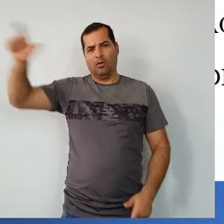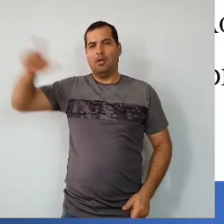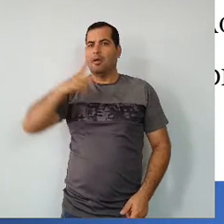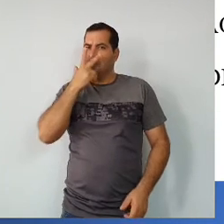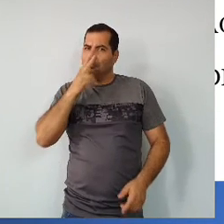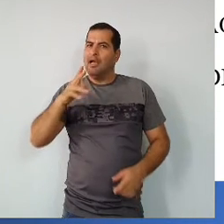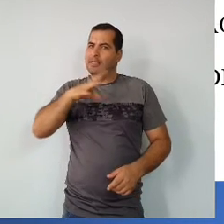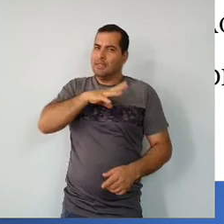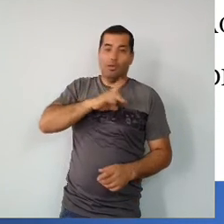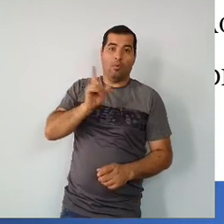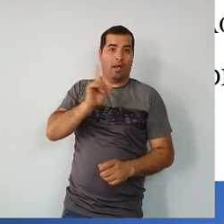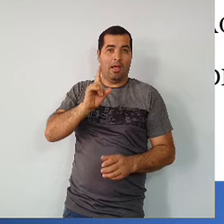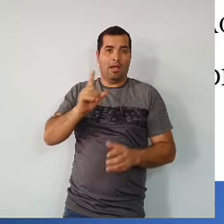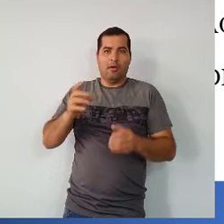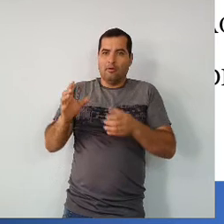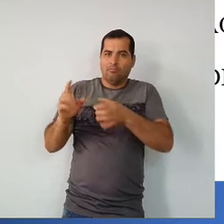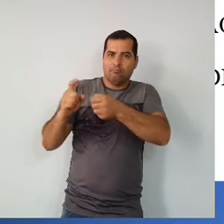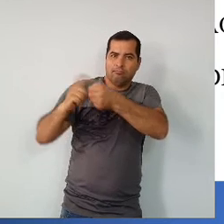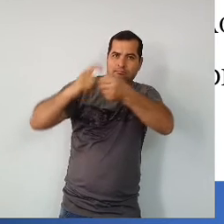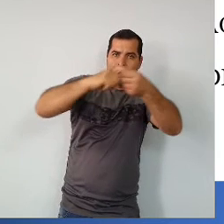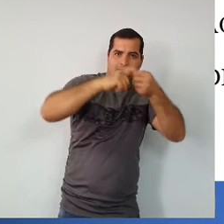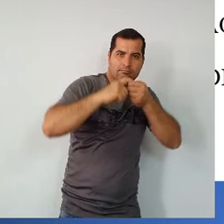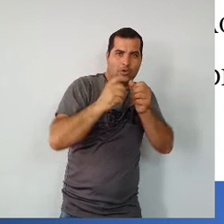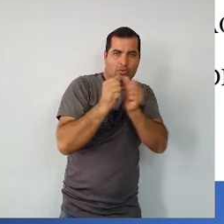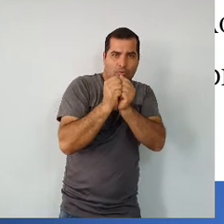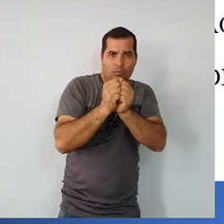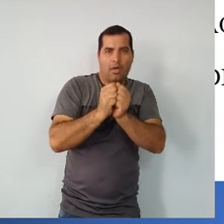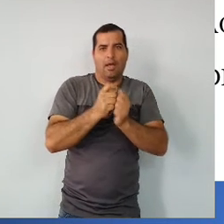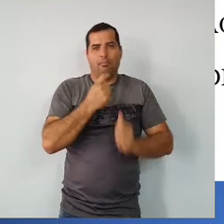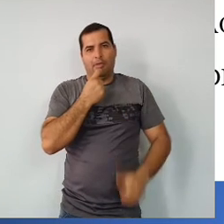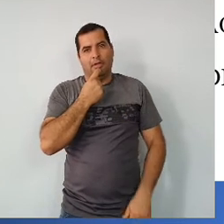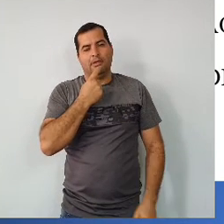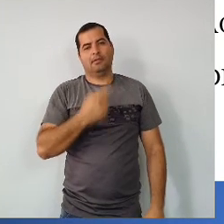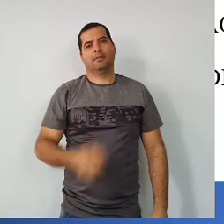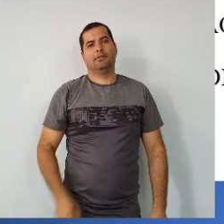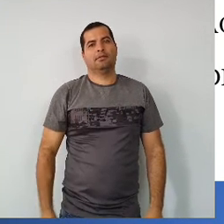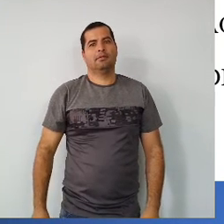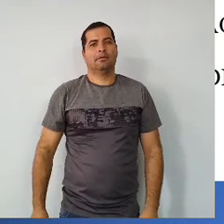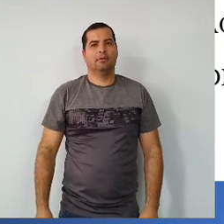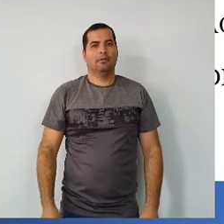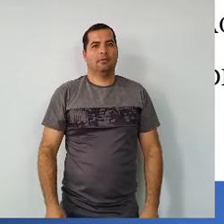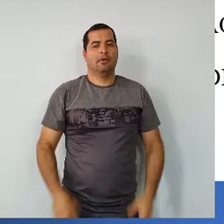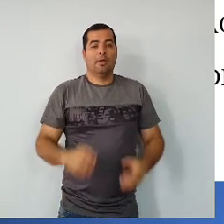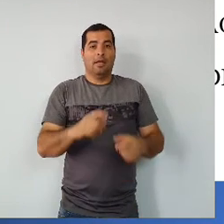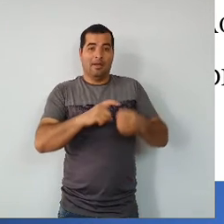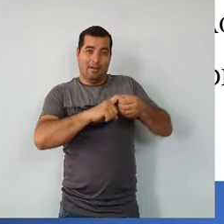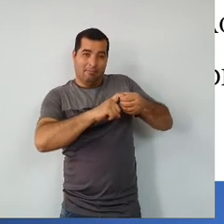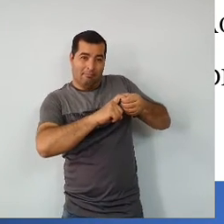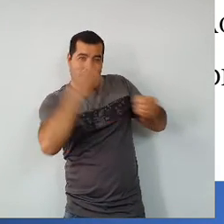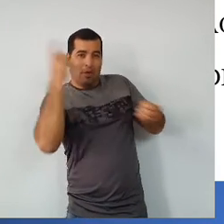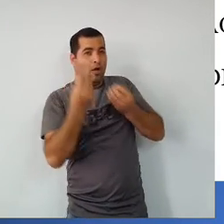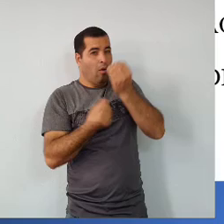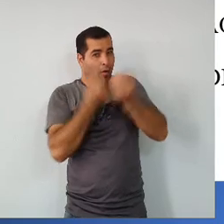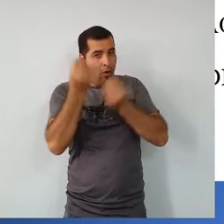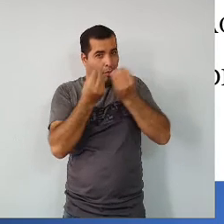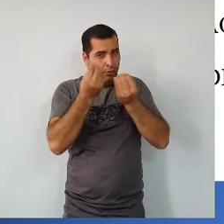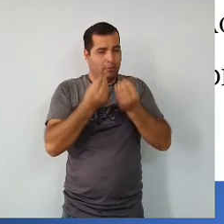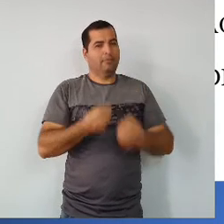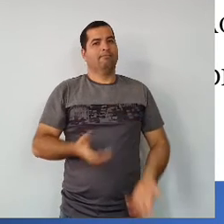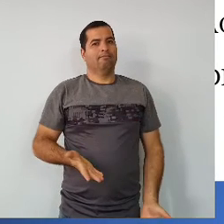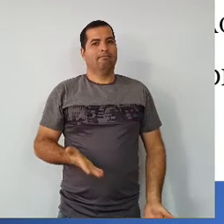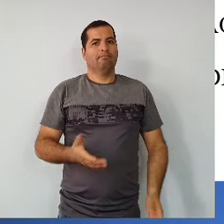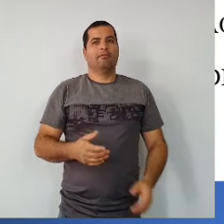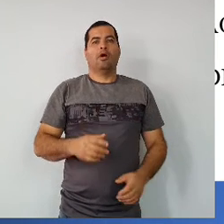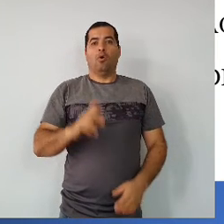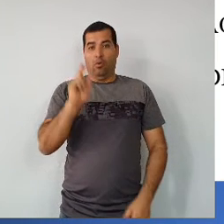Parece ser outra cidade, mas pertencente àquela mesma cidade, né? Então, a emancipação, como que foi?